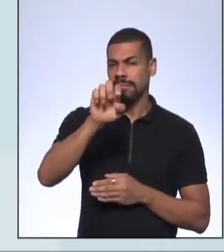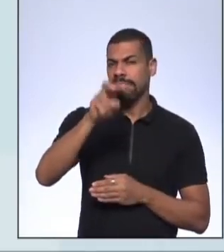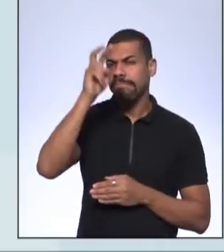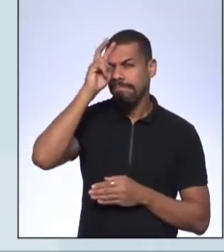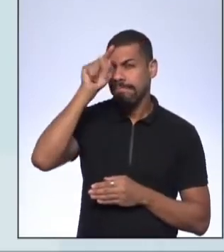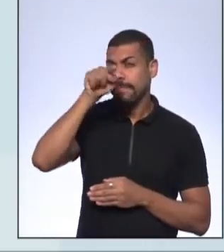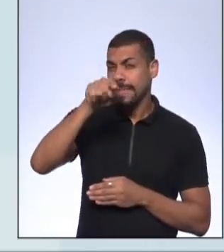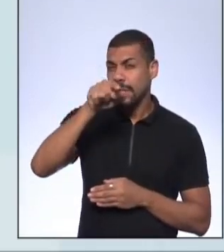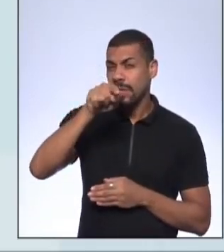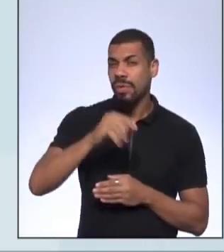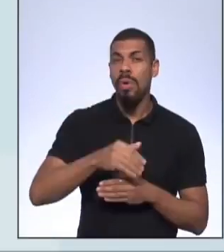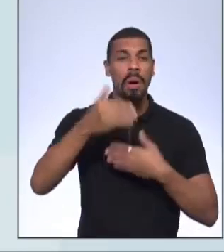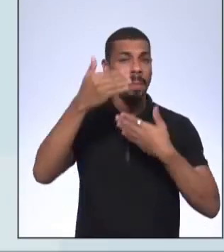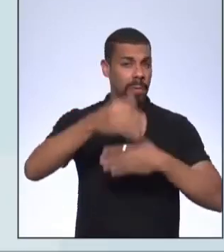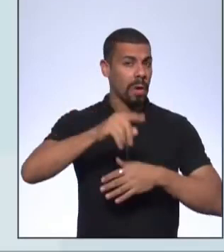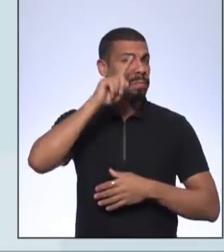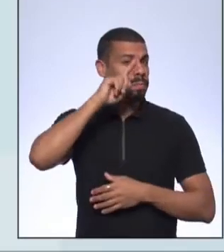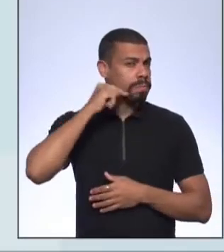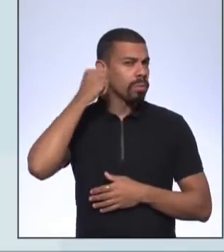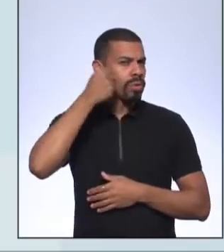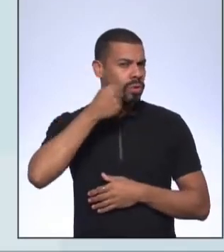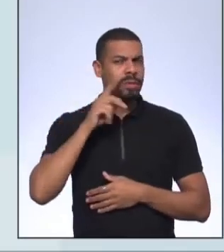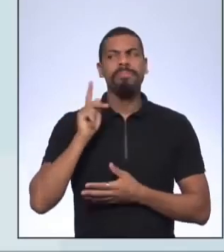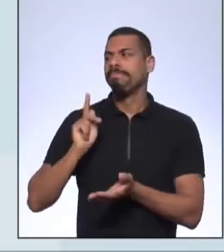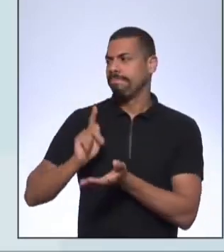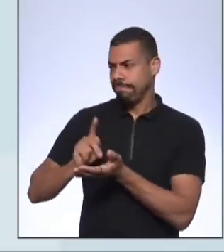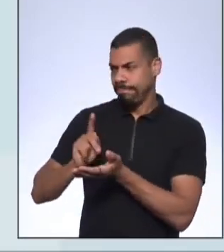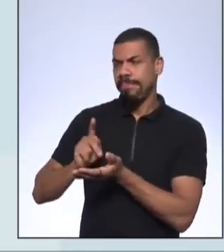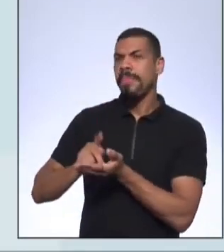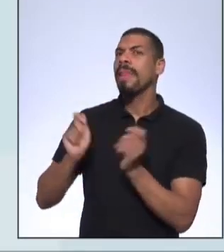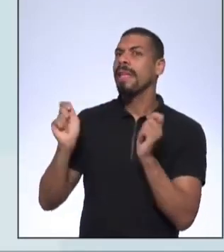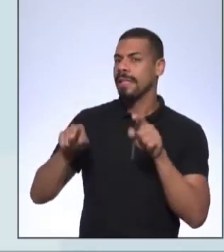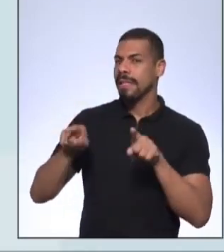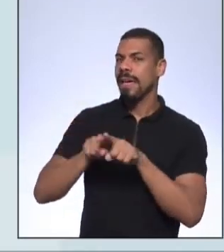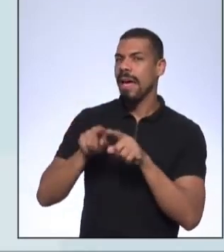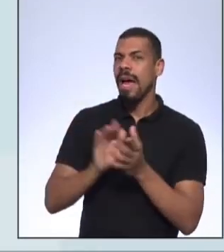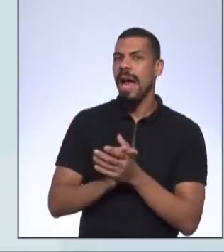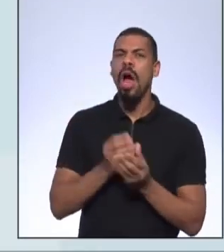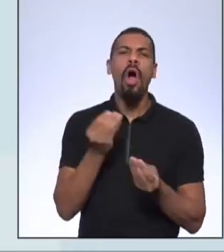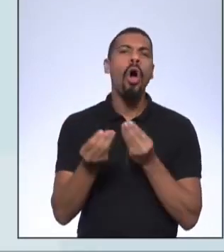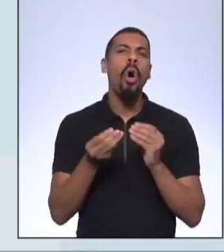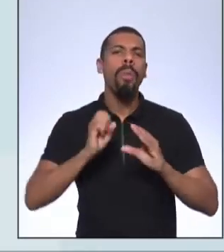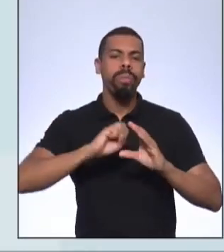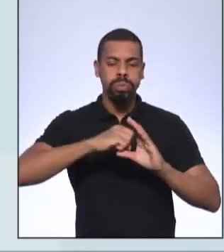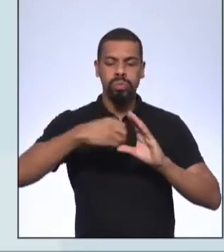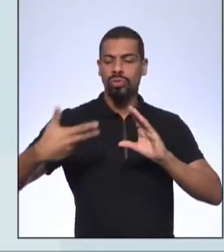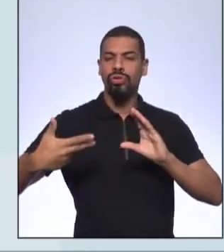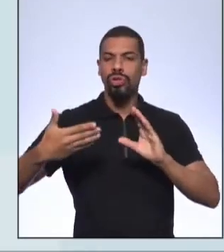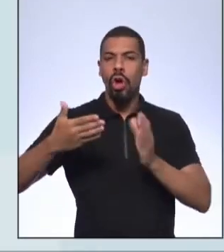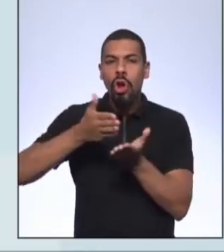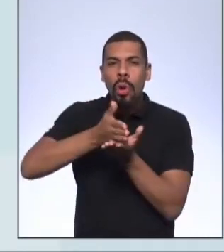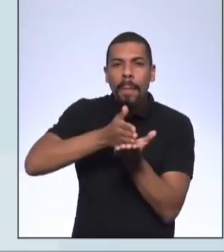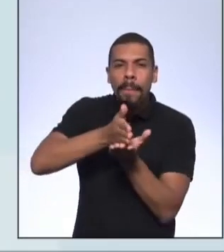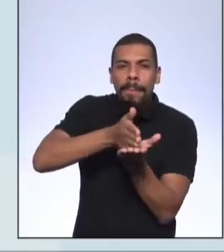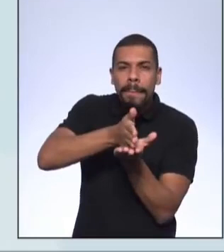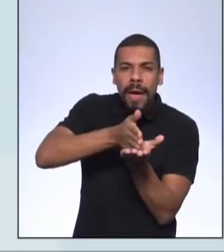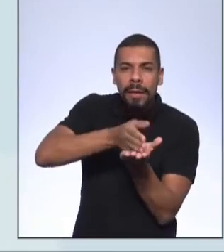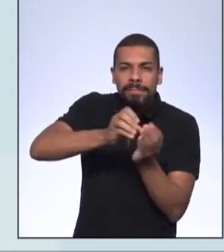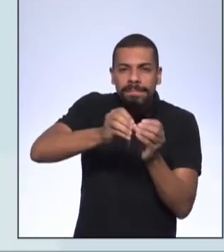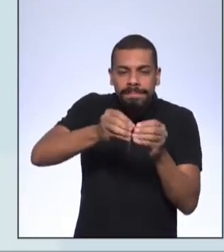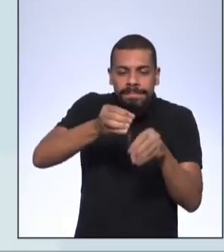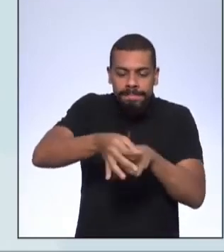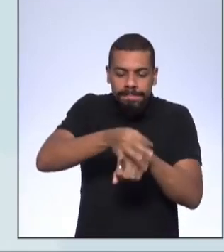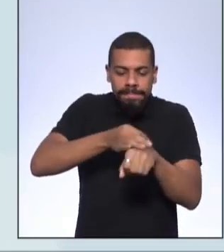muito em vestibular, né, é uma pergunta muito feita, né, professora? Tanto para o vestibular, né, os cromossomos estão no meio da célula, estão na placa